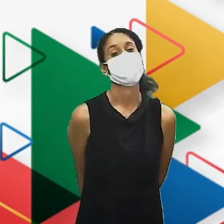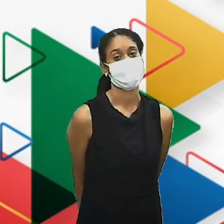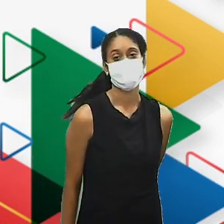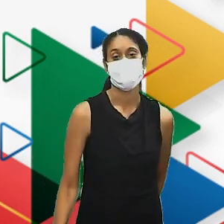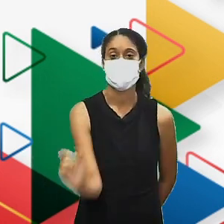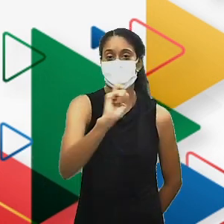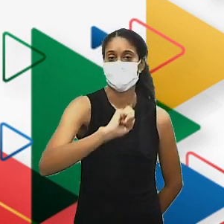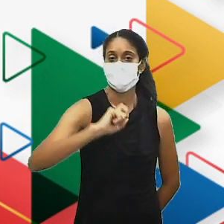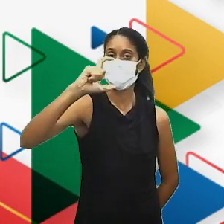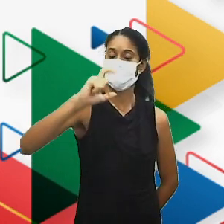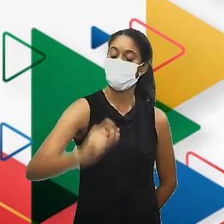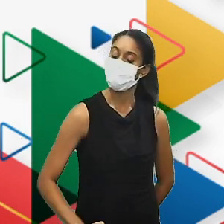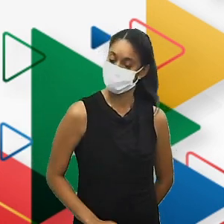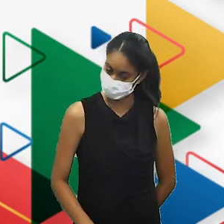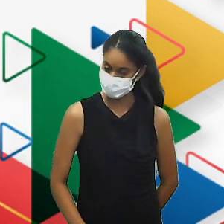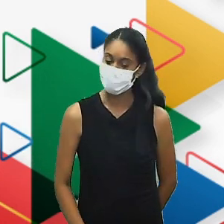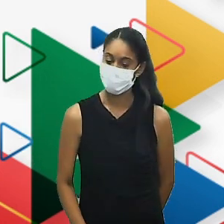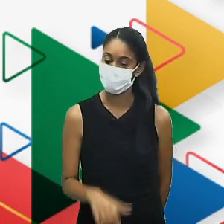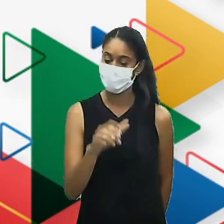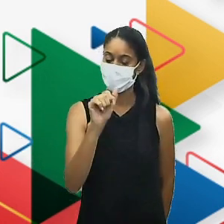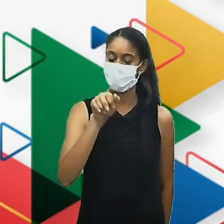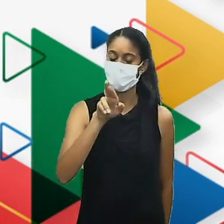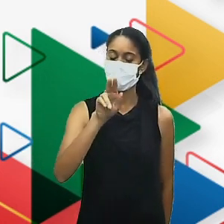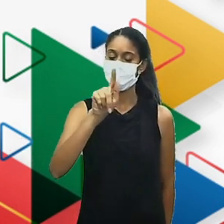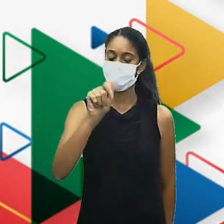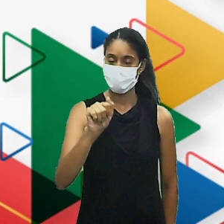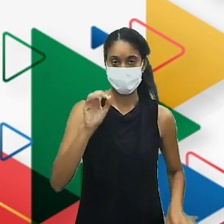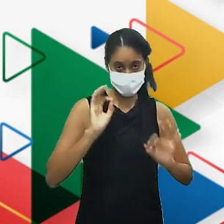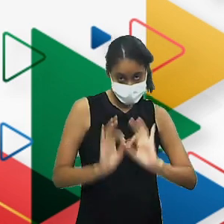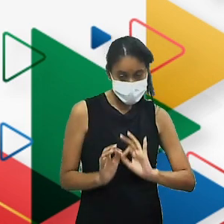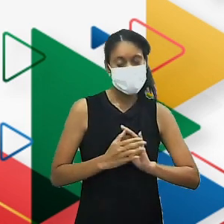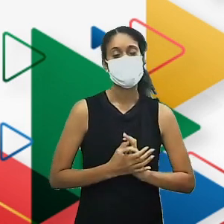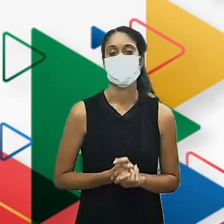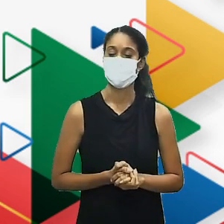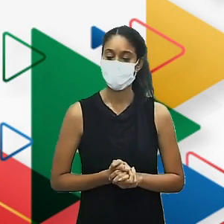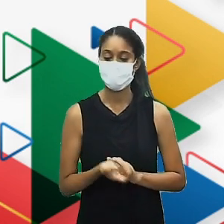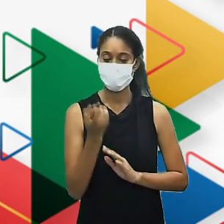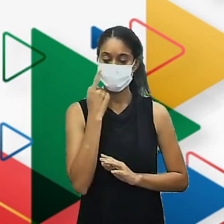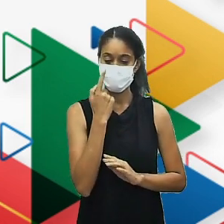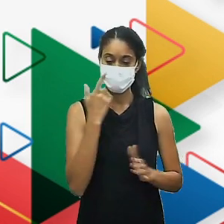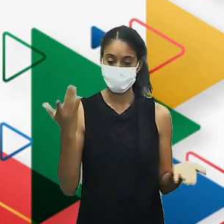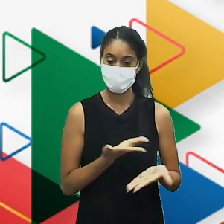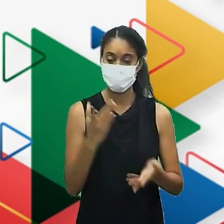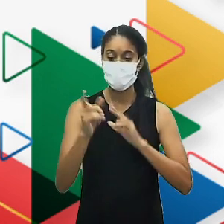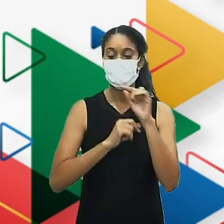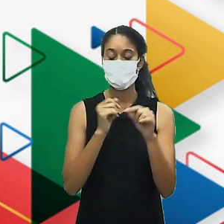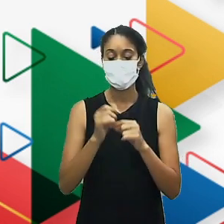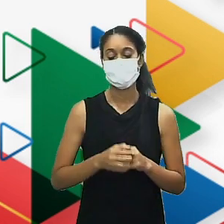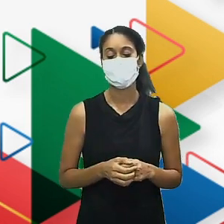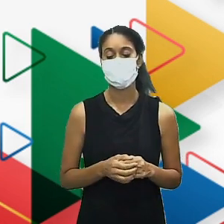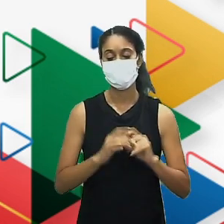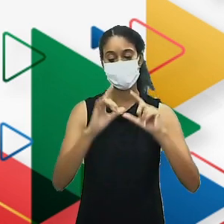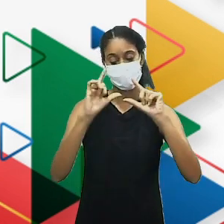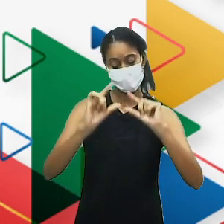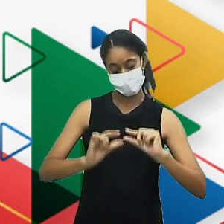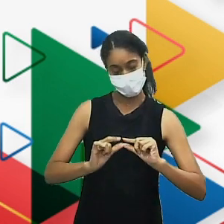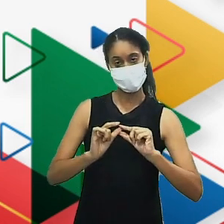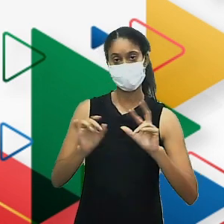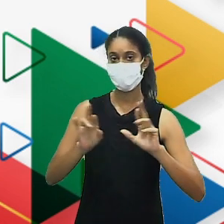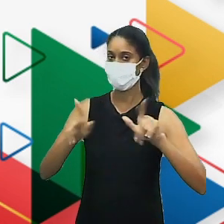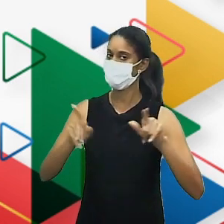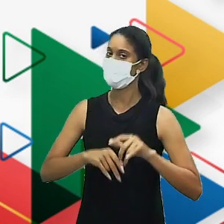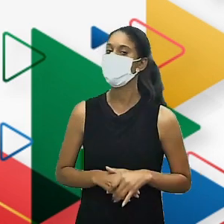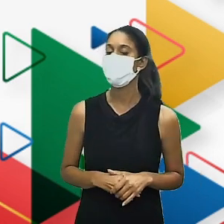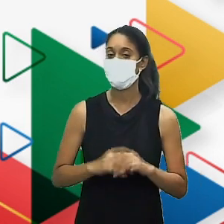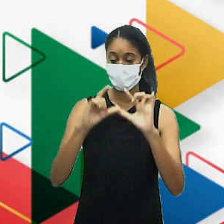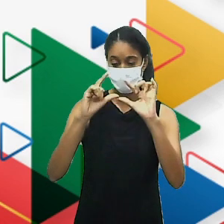Aumenta a sua carga. Beleza, galera? Aumenta de carga. Observa só que na redução, é o contrário, olha só,